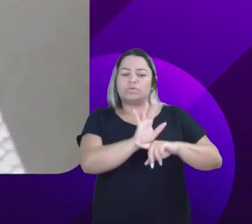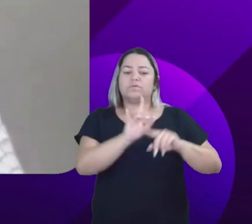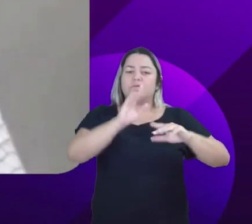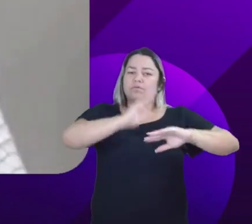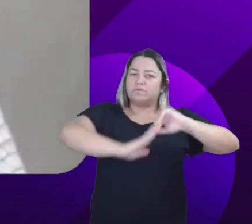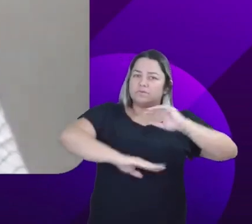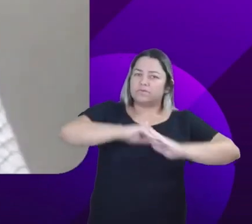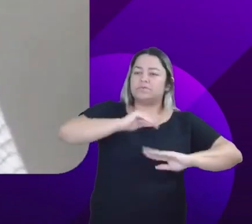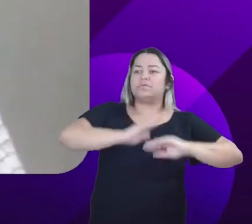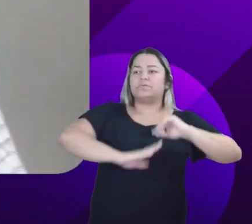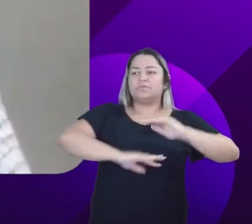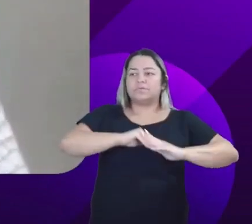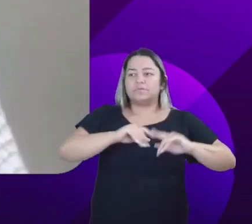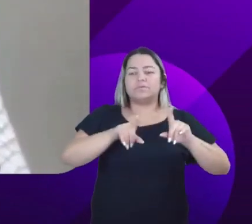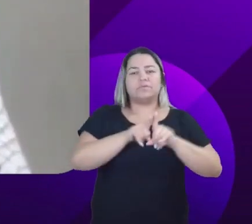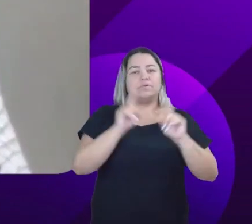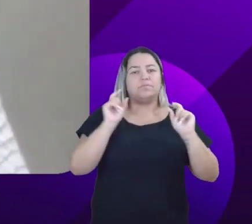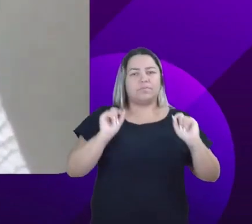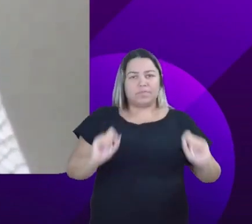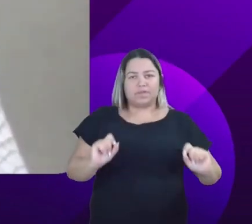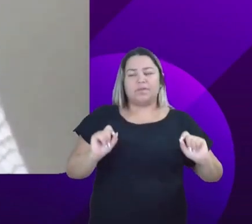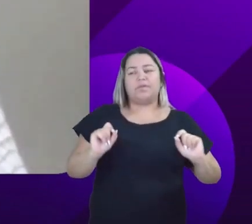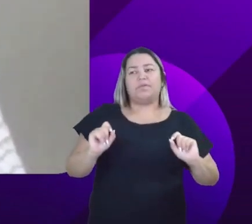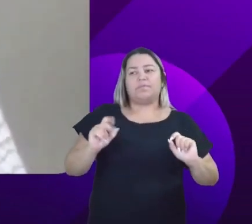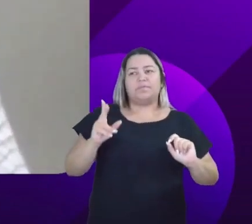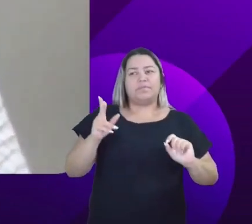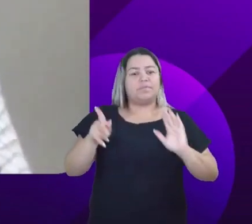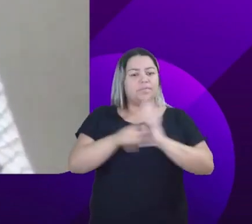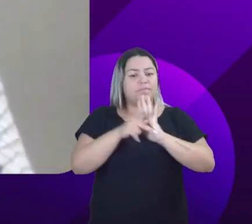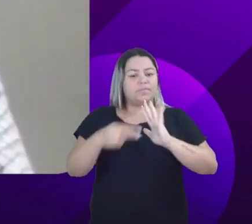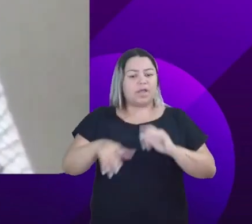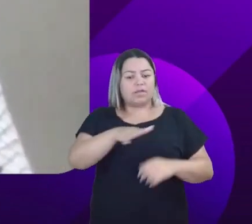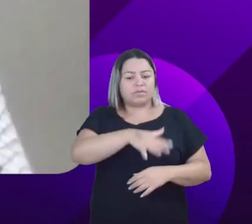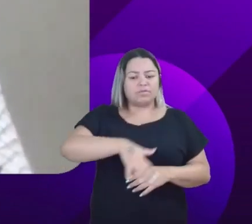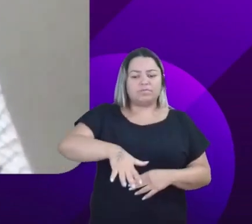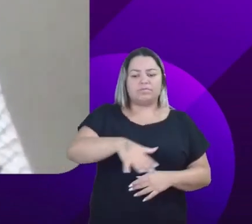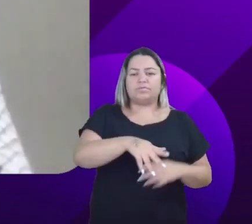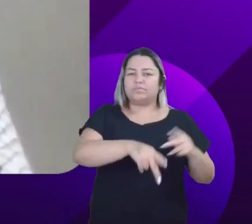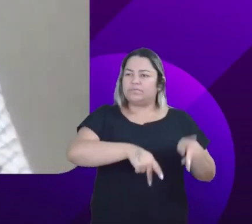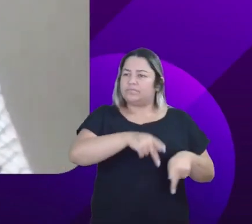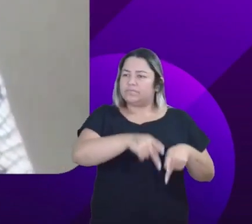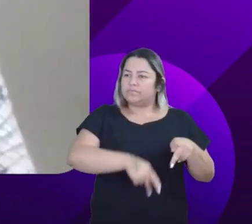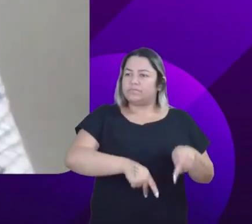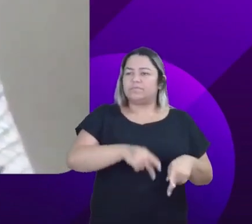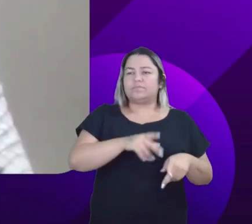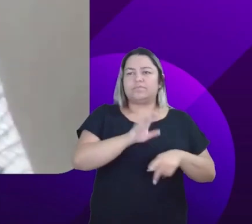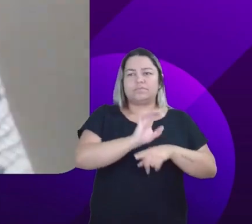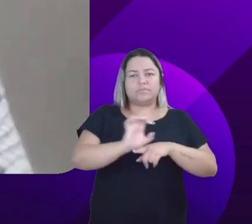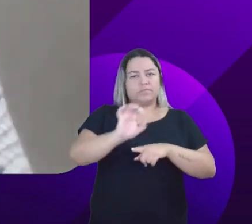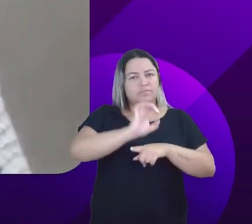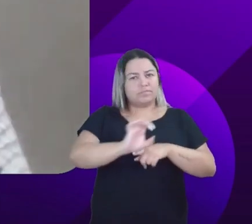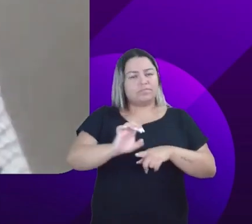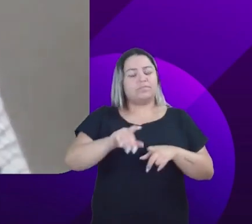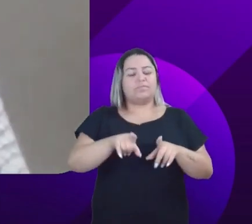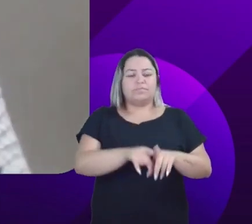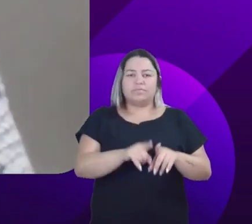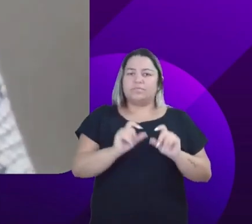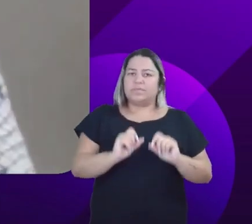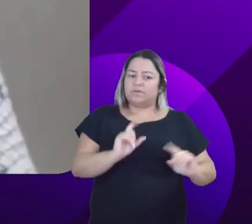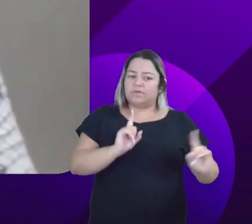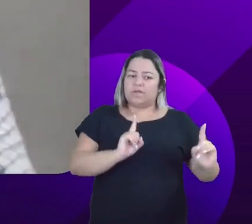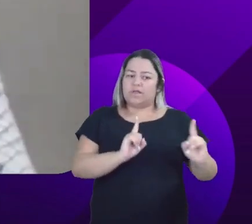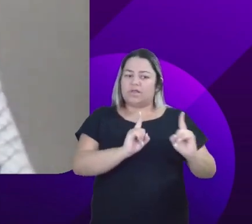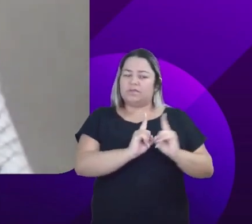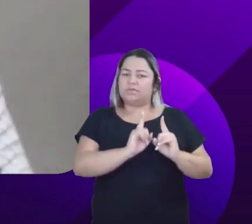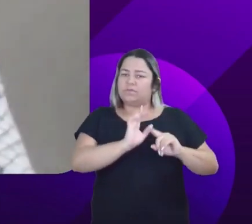ações emergenciais, principalmente para essa população que demanda, então, esse